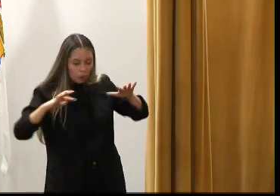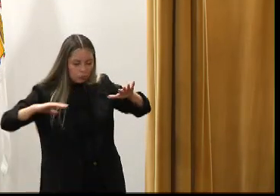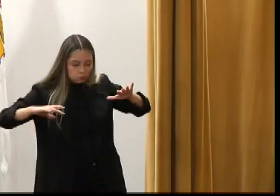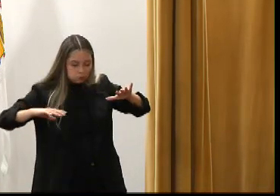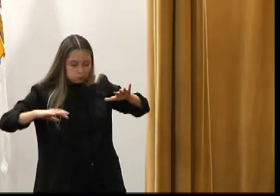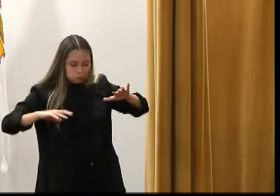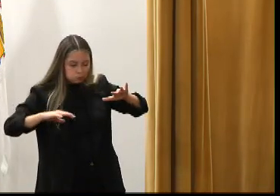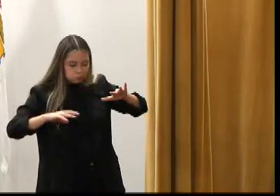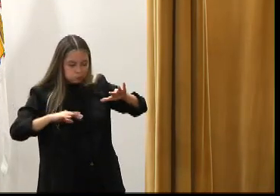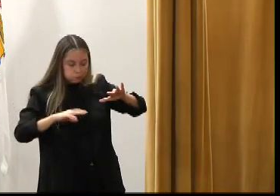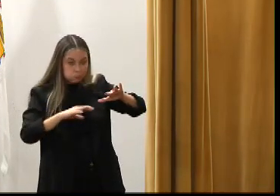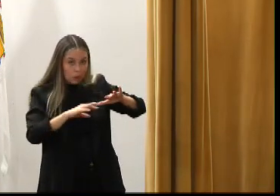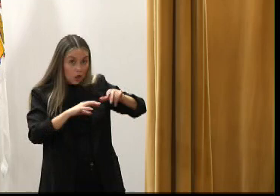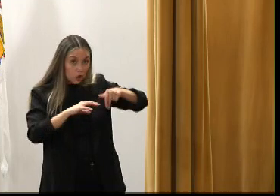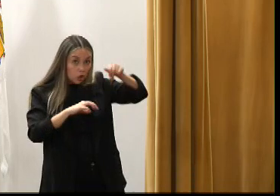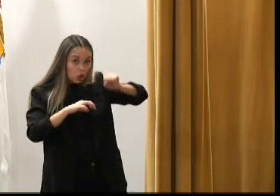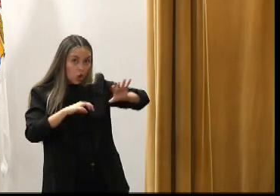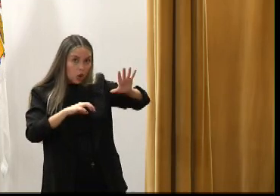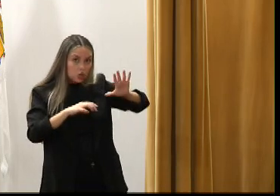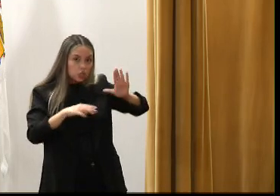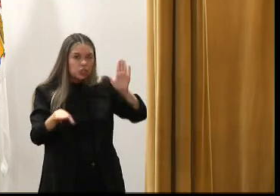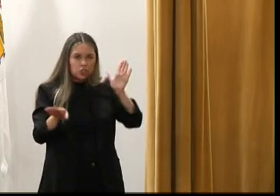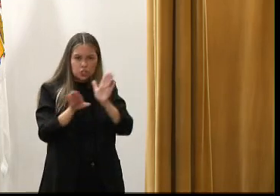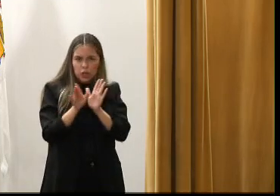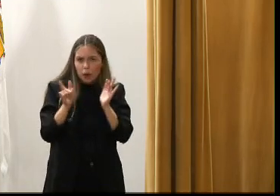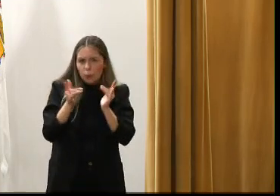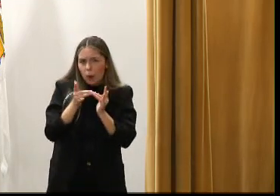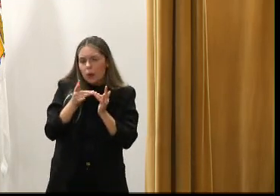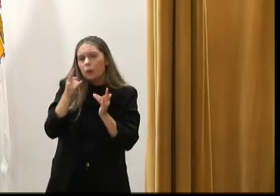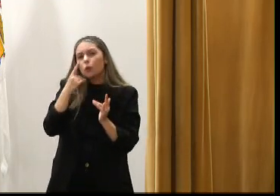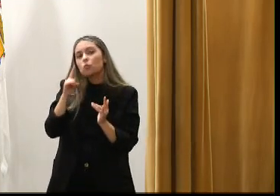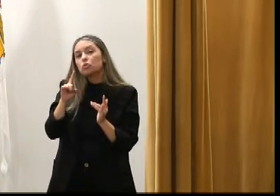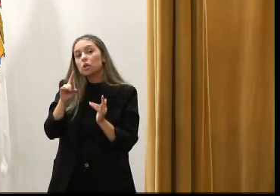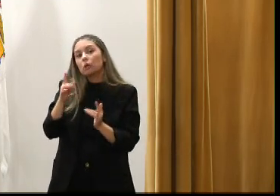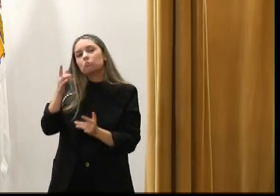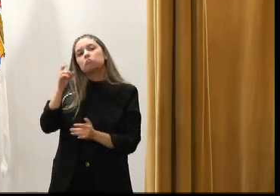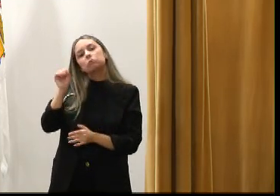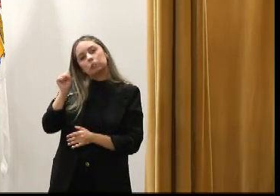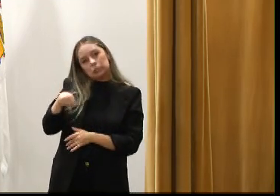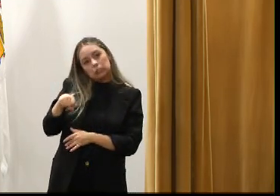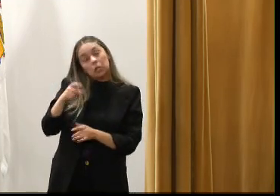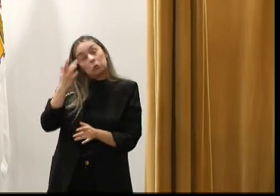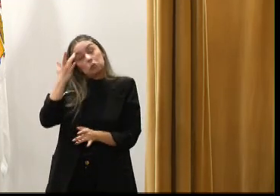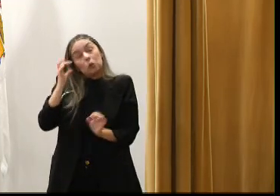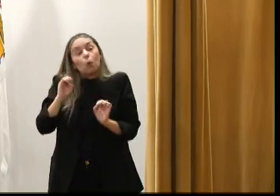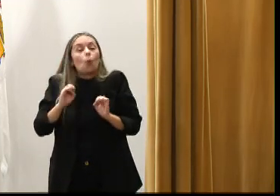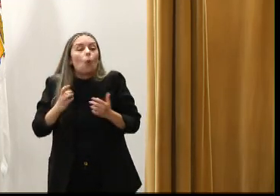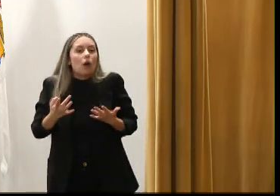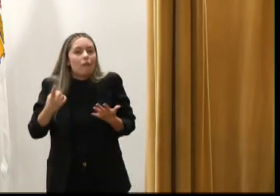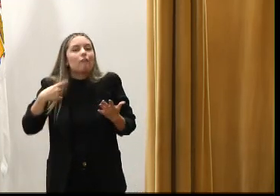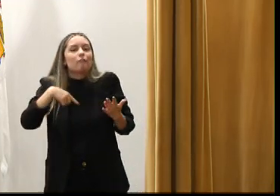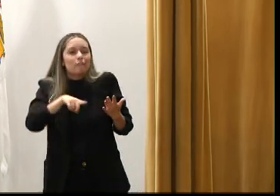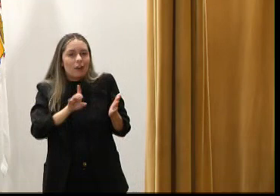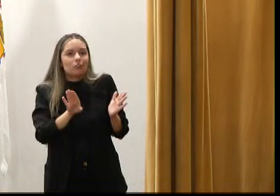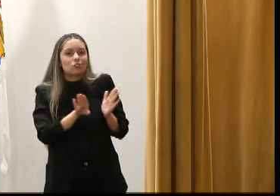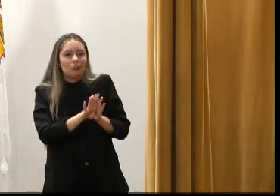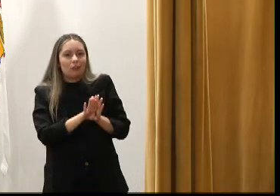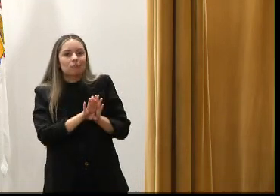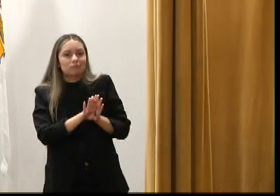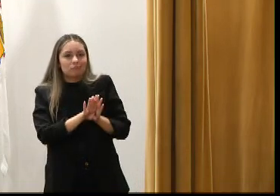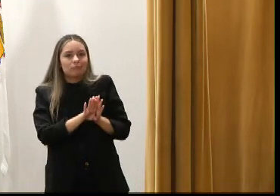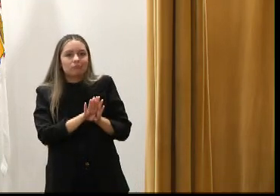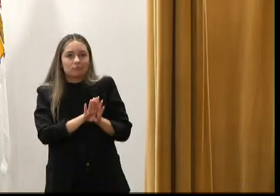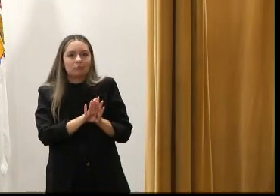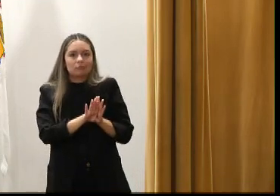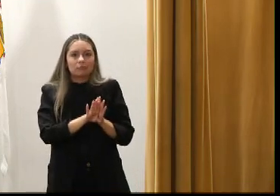norte. Vai chegar no Guaíba um dia? Não sei quando. Vai chegar. Vai chegar.